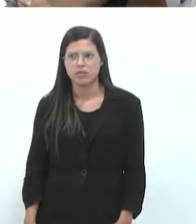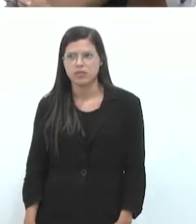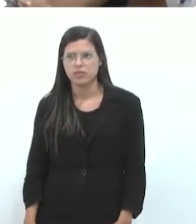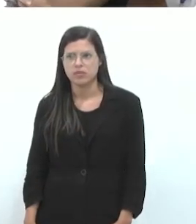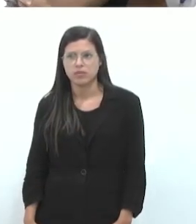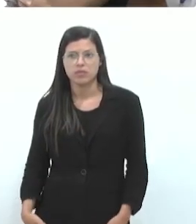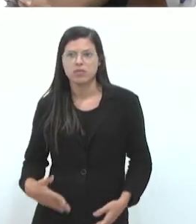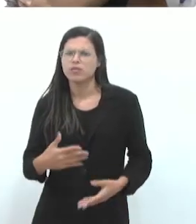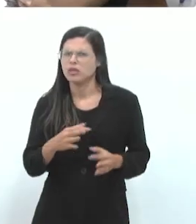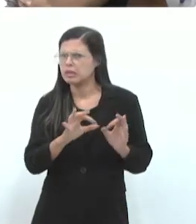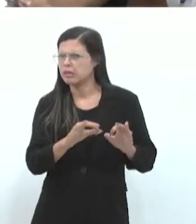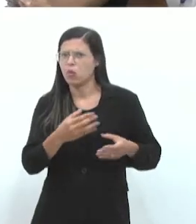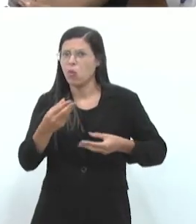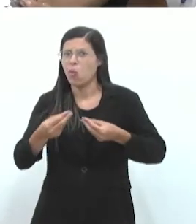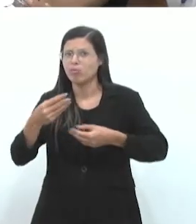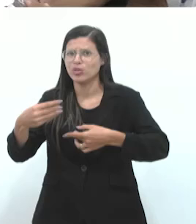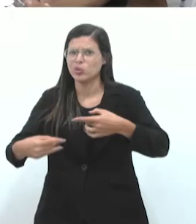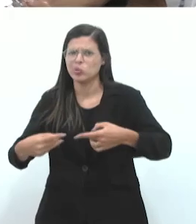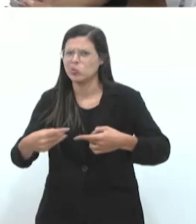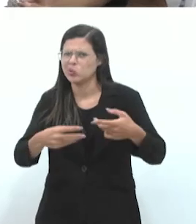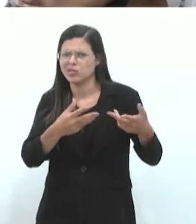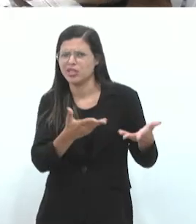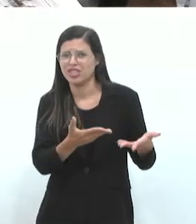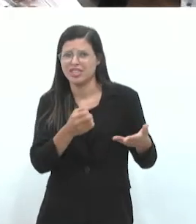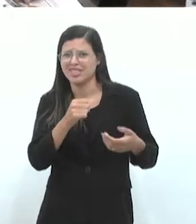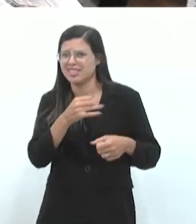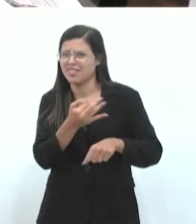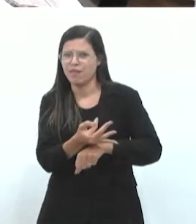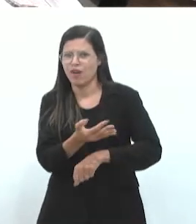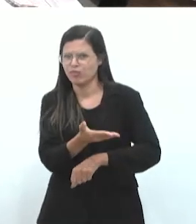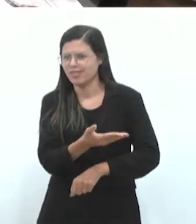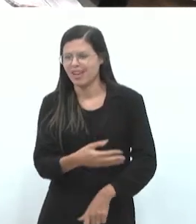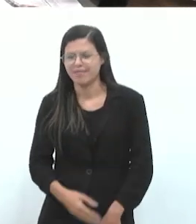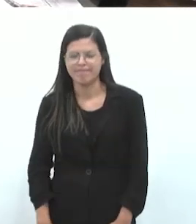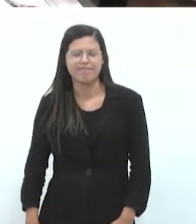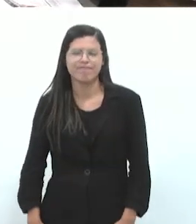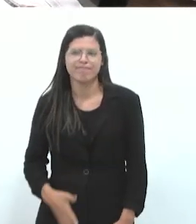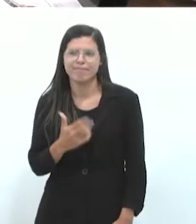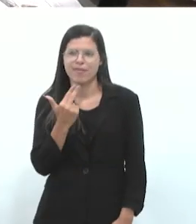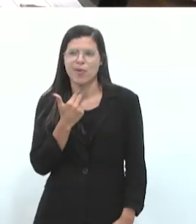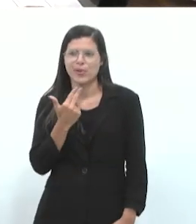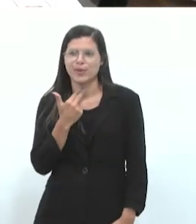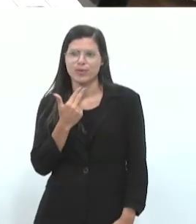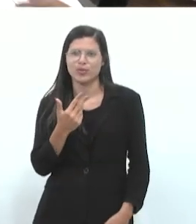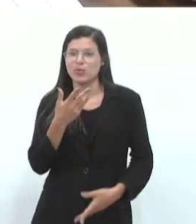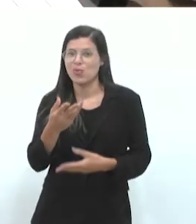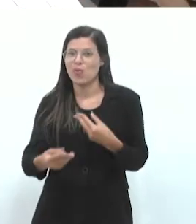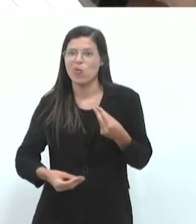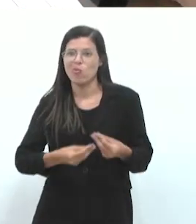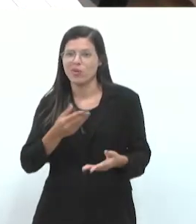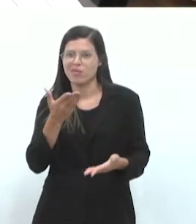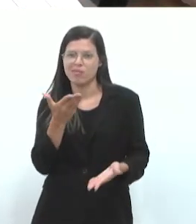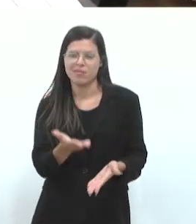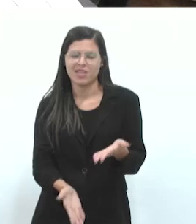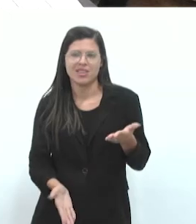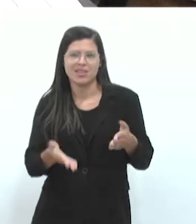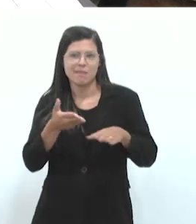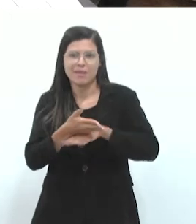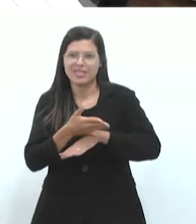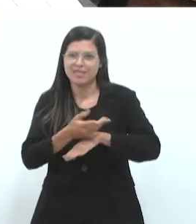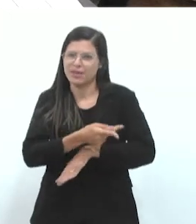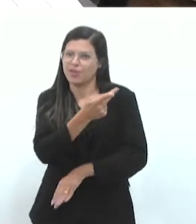sem Vossa Excelência aqui isso? Impossível. Vossa Excelência é a estrela dessa Como sessão. que nós vamos perder a participação do